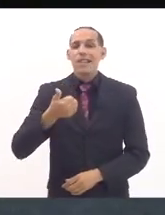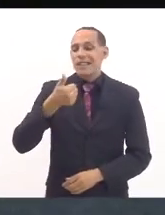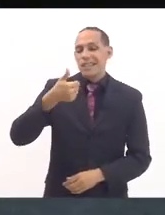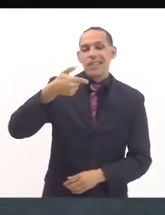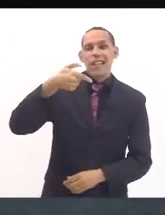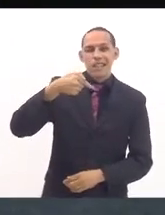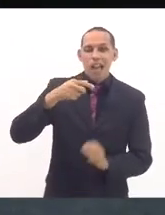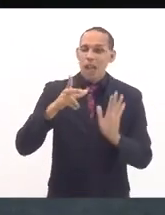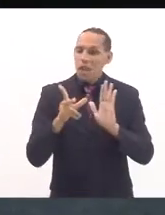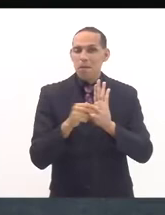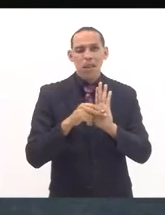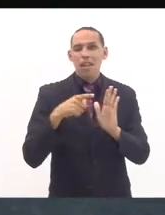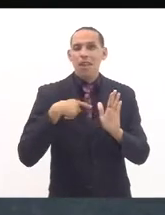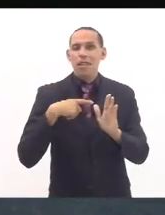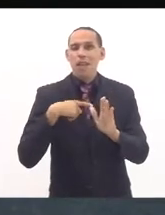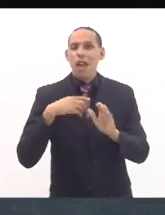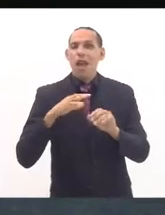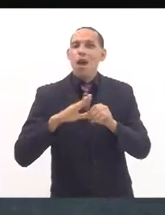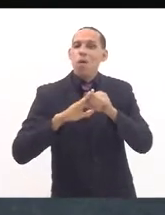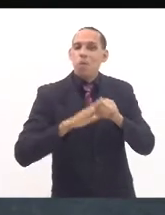17 emendas supressivas.